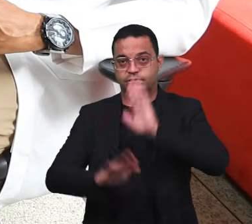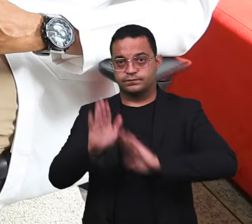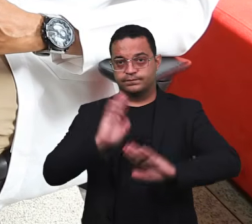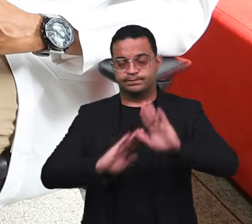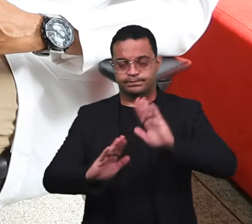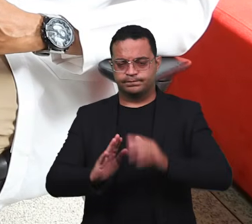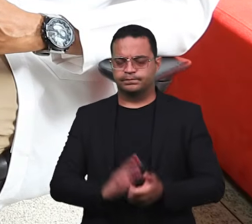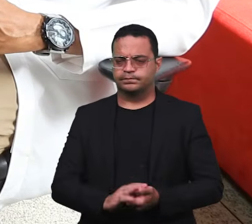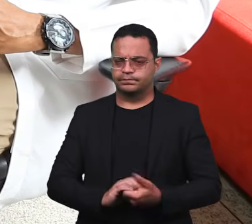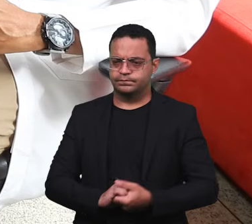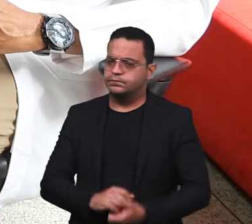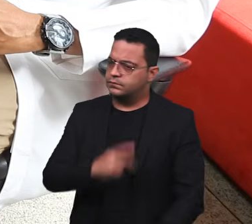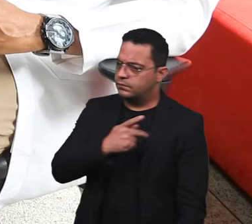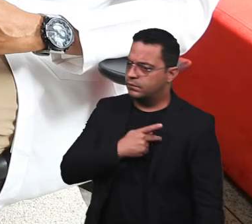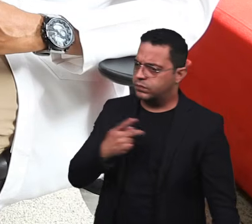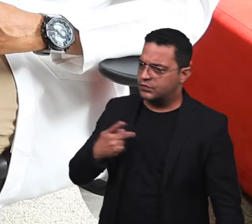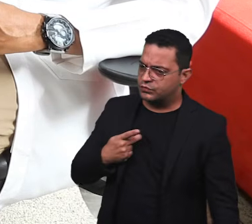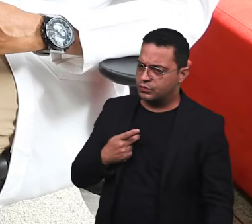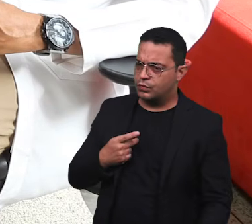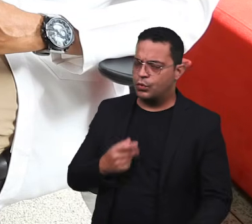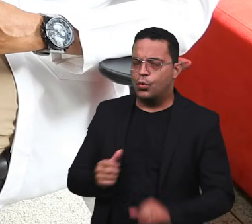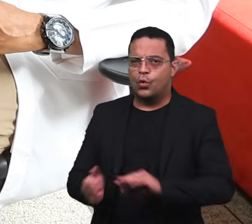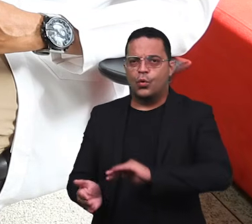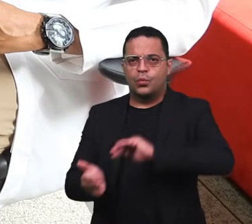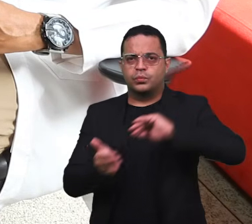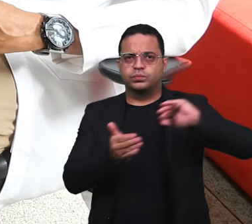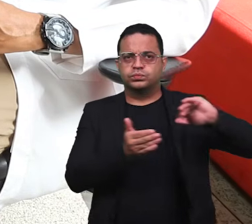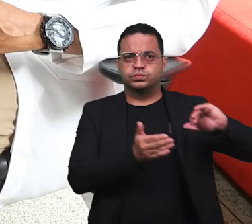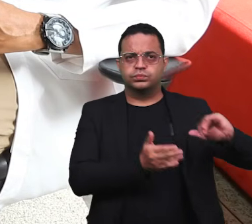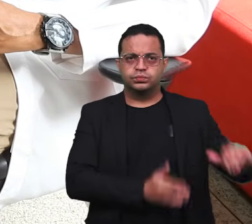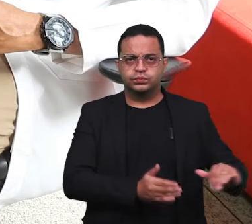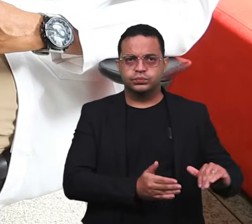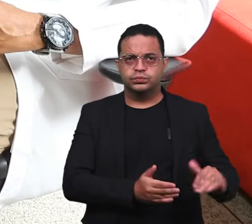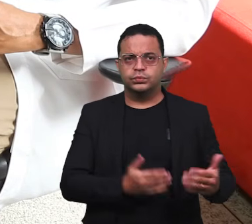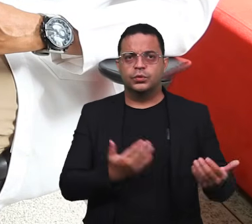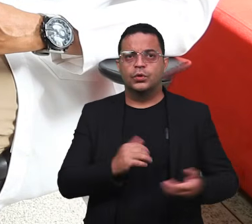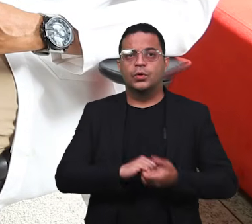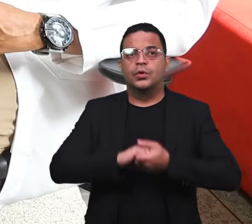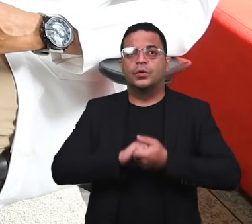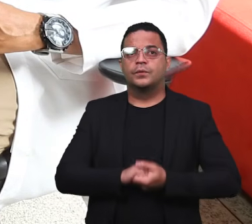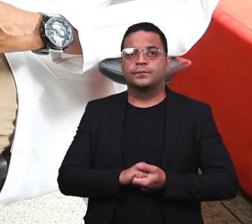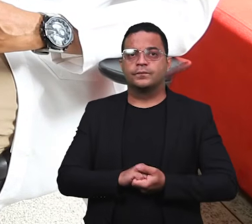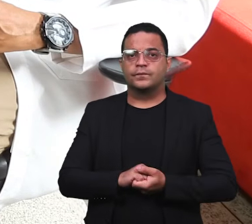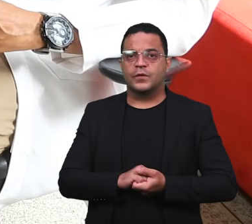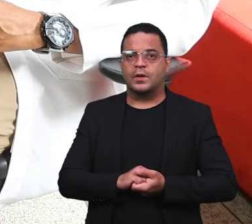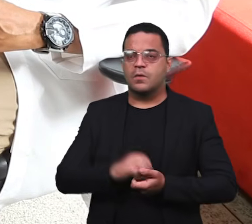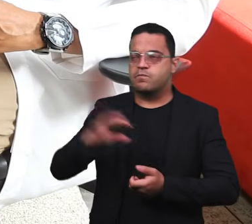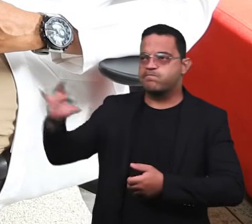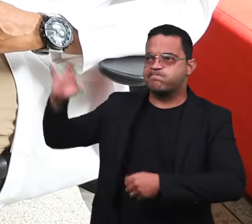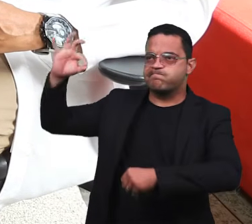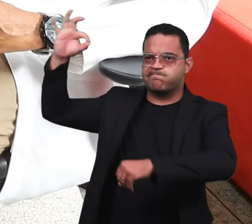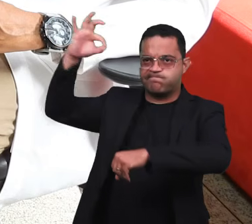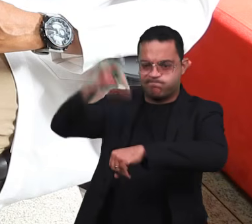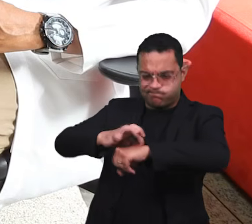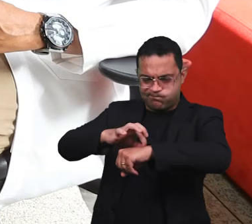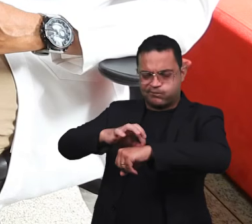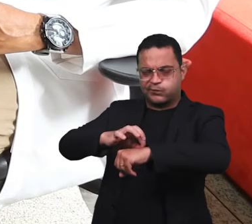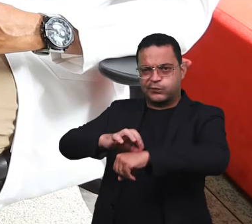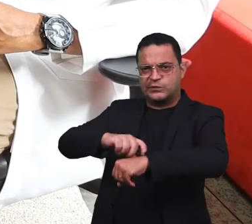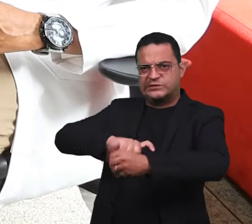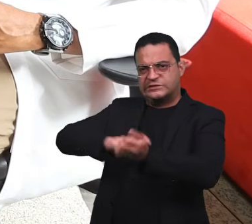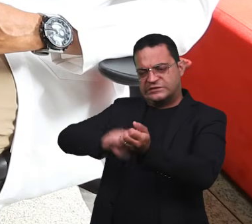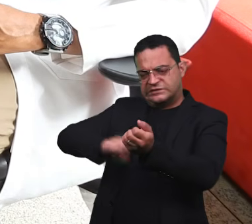Sim. Pastor, agora vamos falar de uma coisa que está aqui pairando no nosso meio aqui.